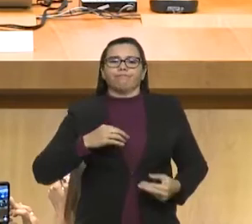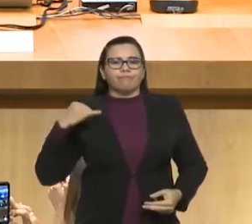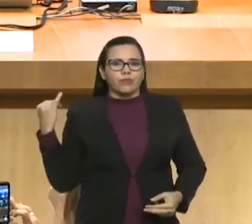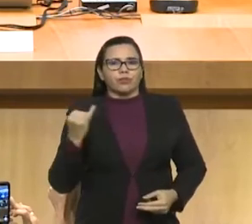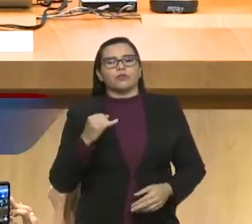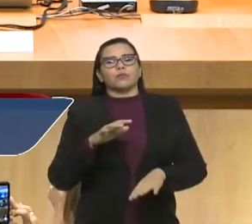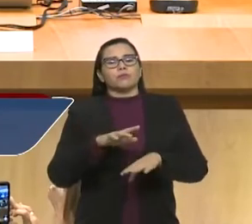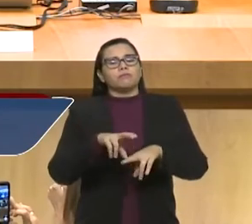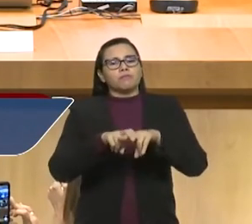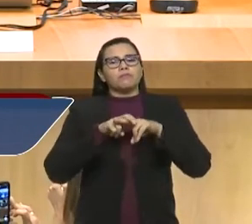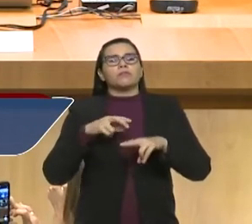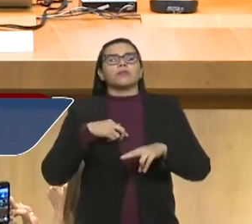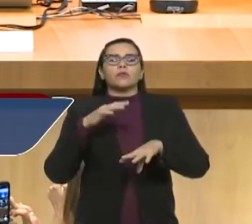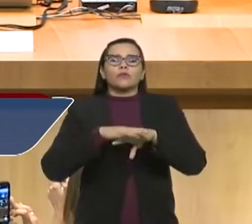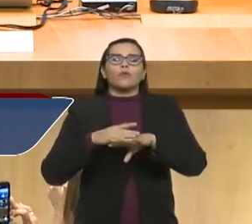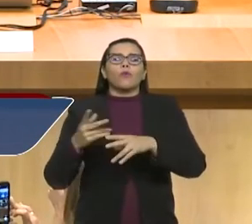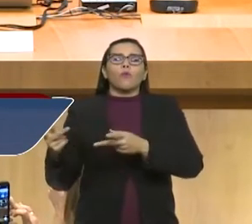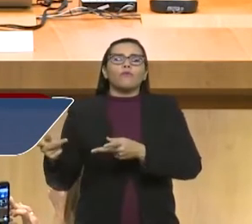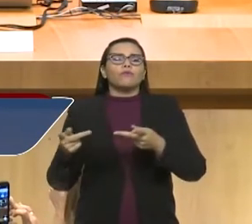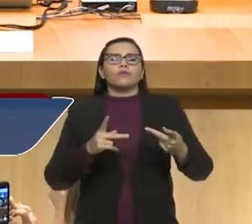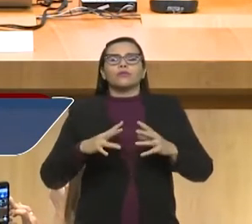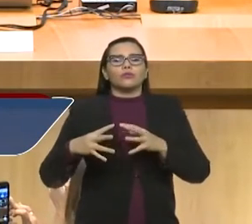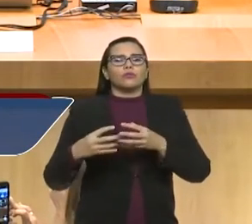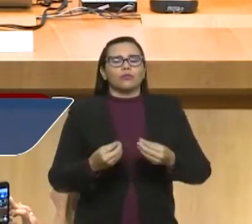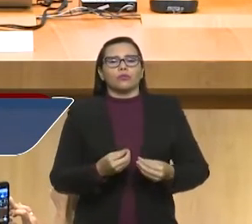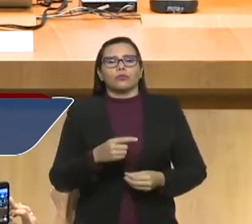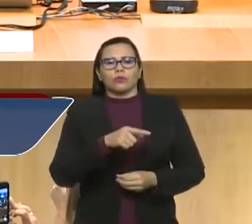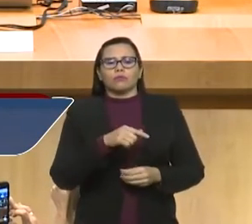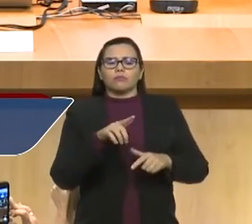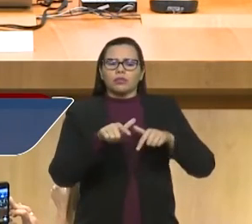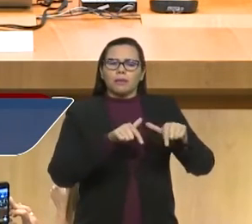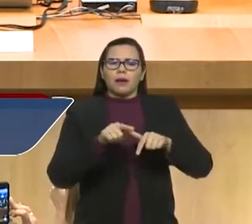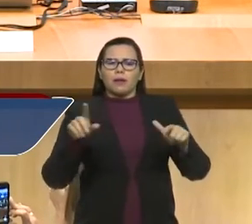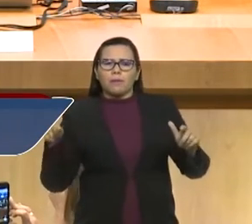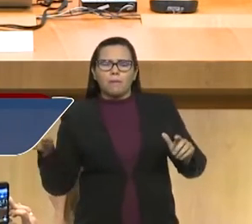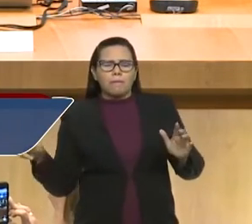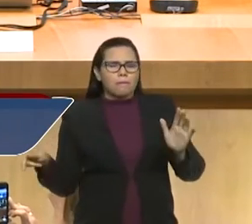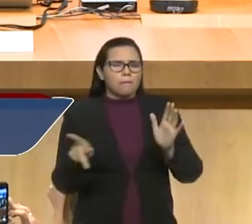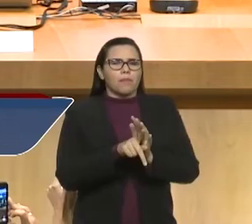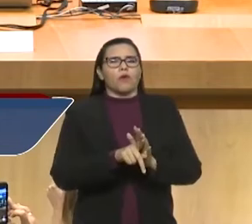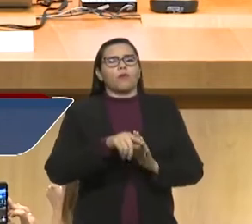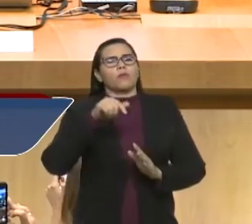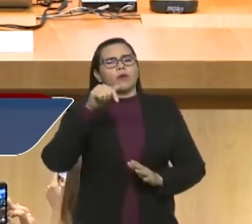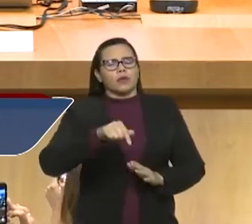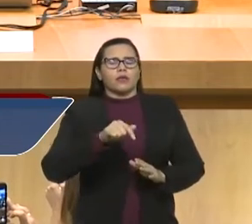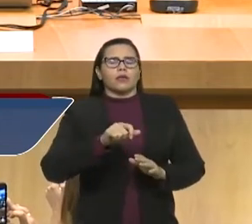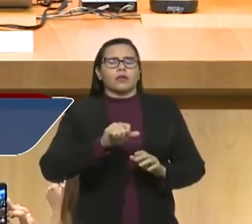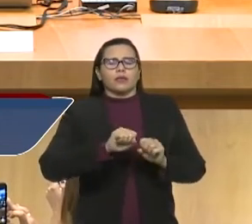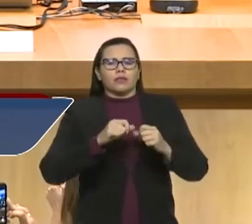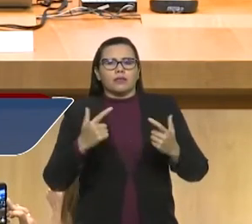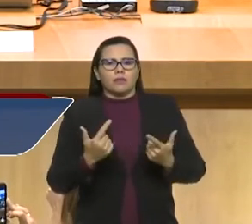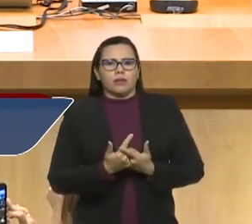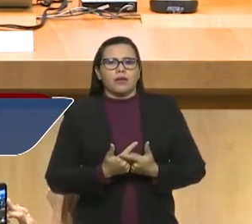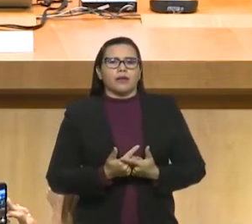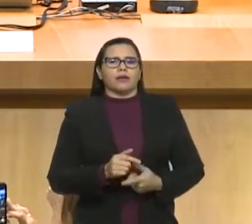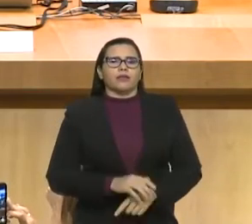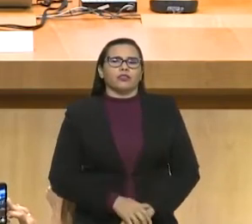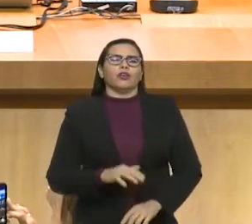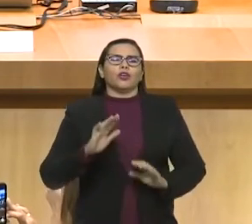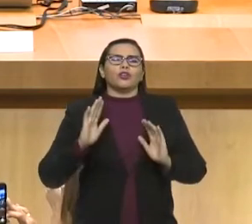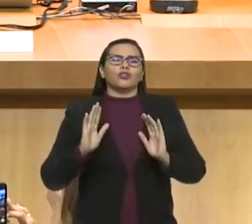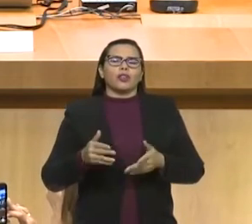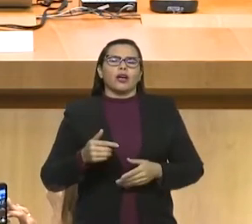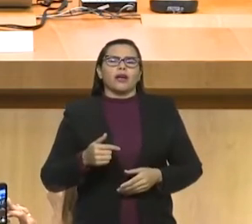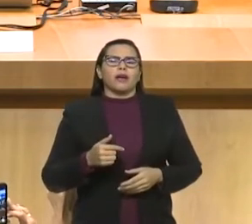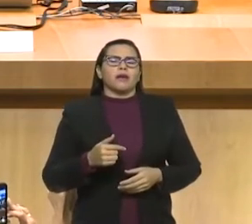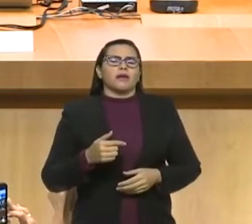todos convidados para o nosso evento, um evento oficial da Assembleia. O Assembleia em Ação, na sua sétima edição, no município de Paulino Neves,